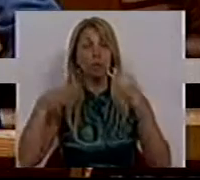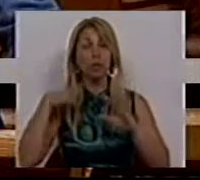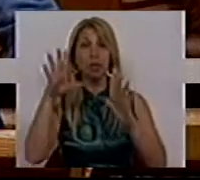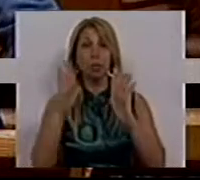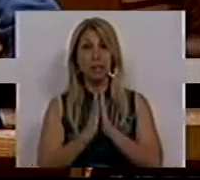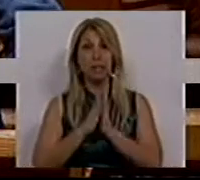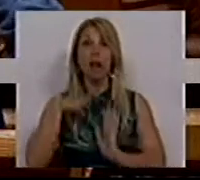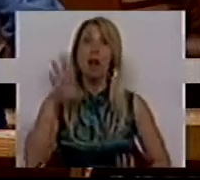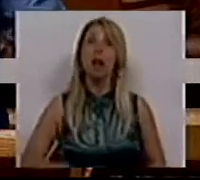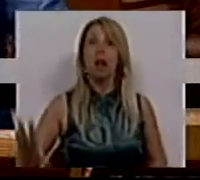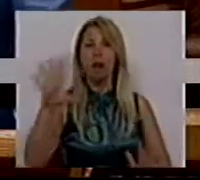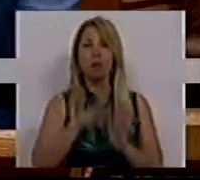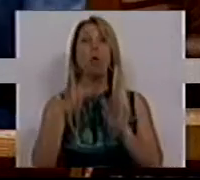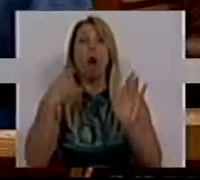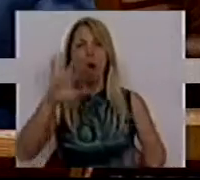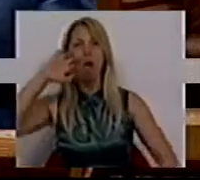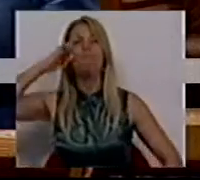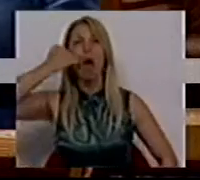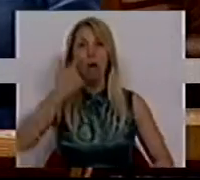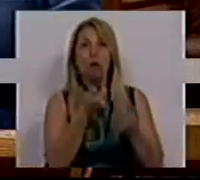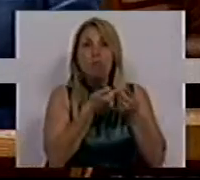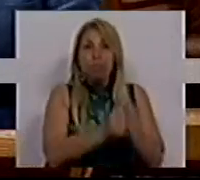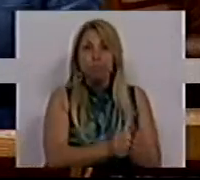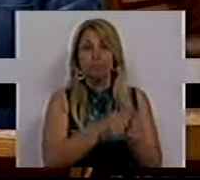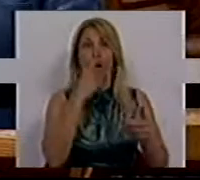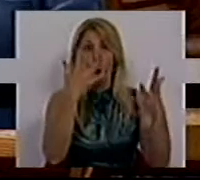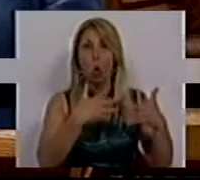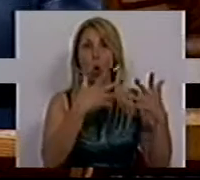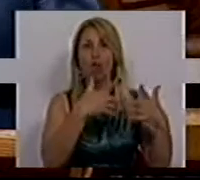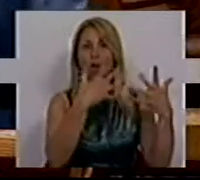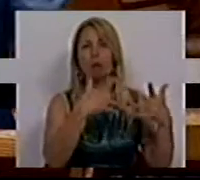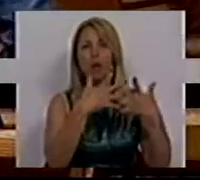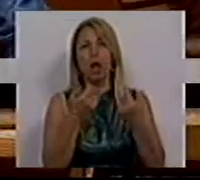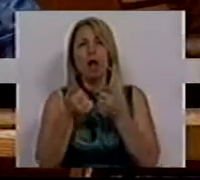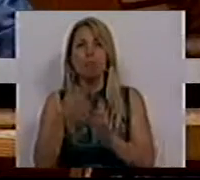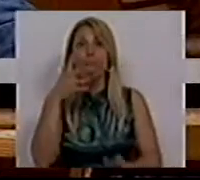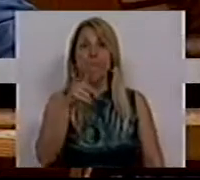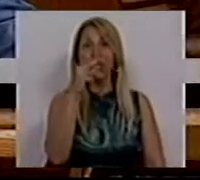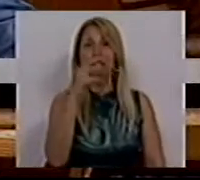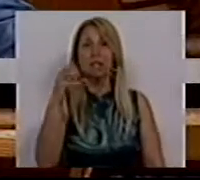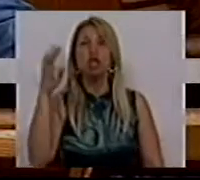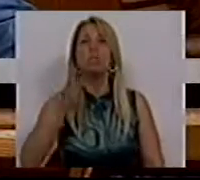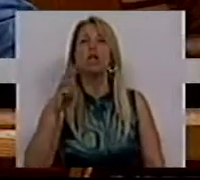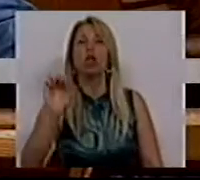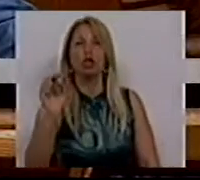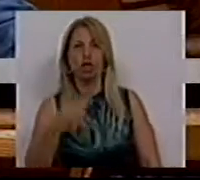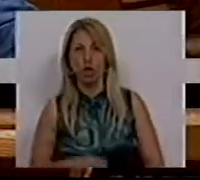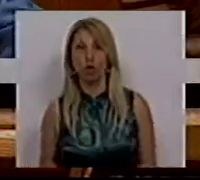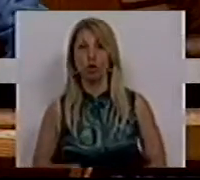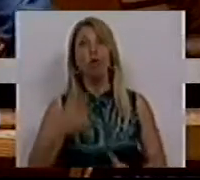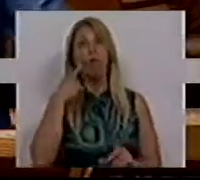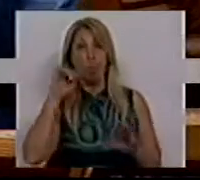contabilizado, escondido da contabilidade, de 1.300 milhões de euros. Um buraco foi algures encontrado no